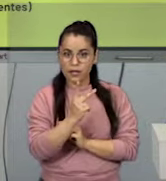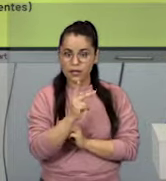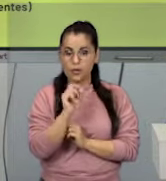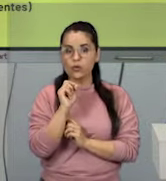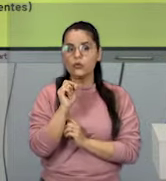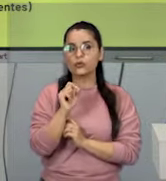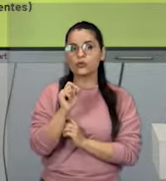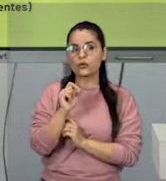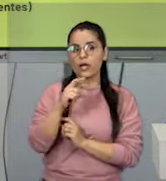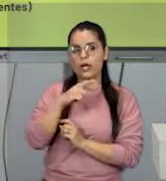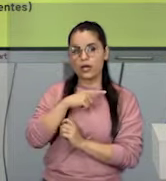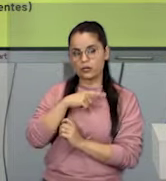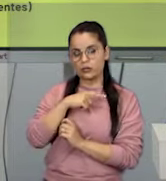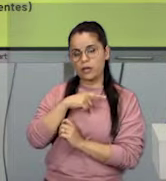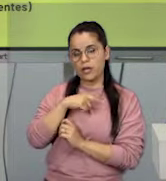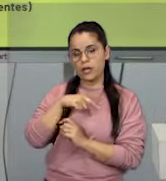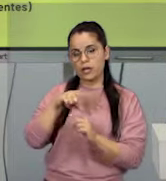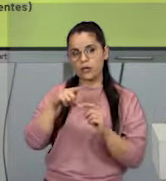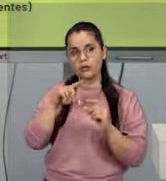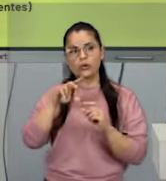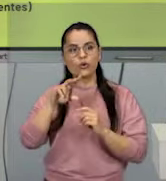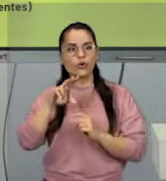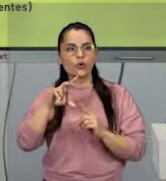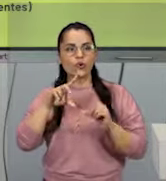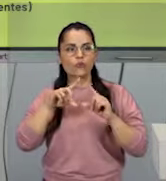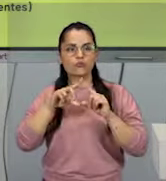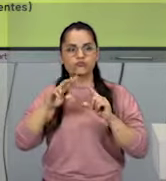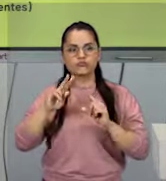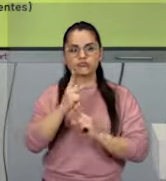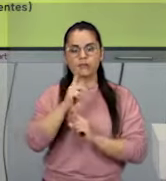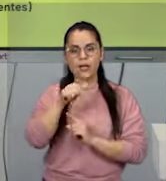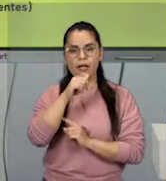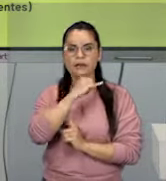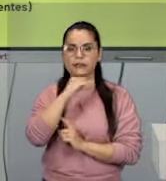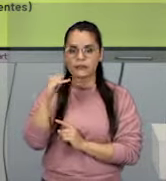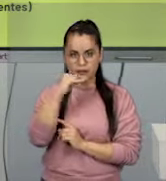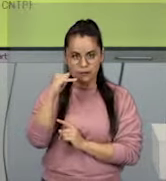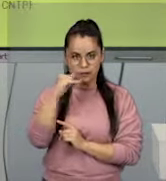reagentes para reação exotérmica ela é negativa